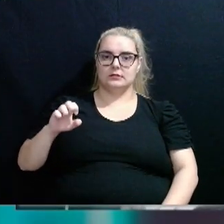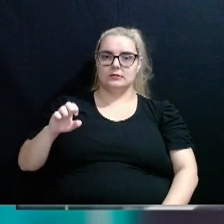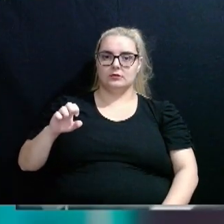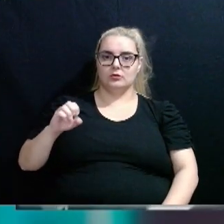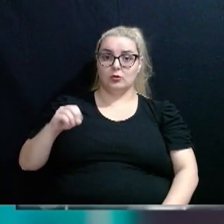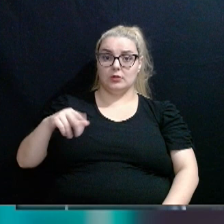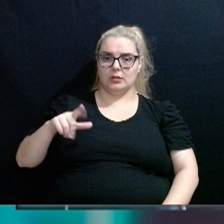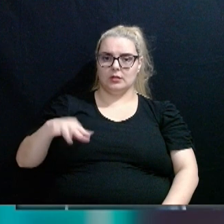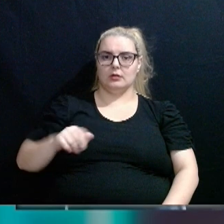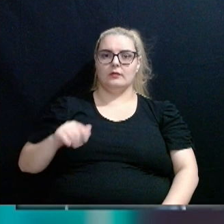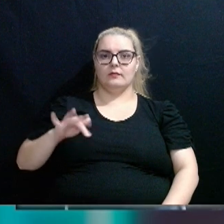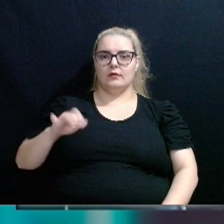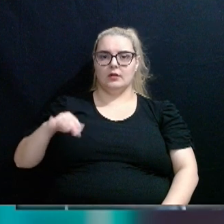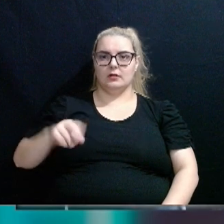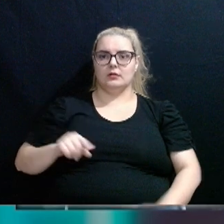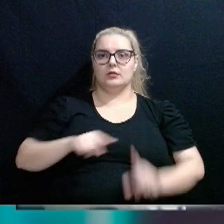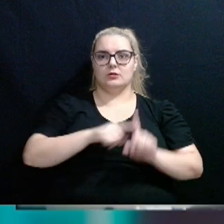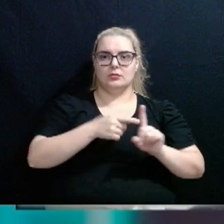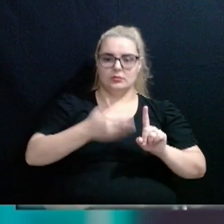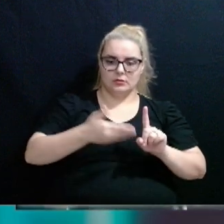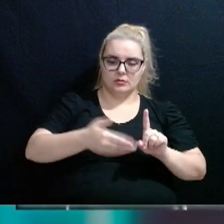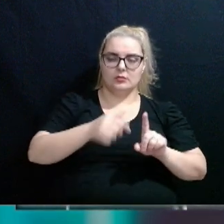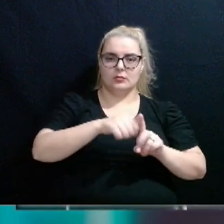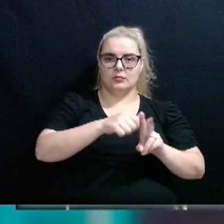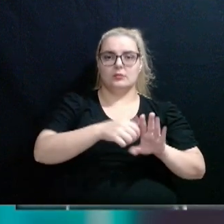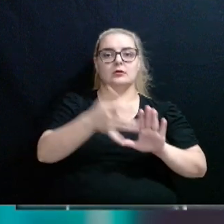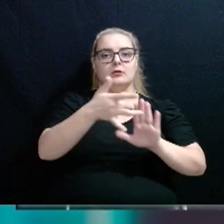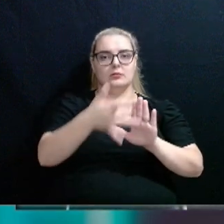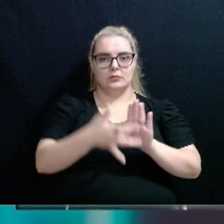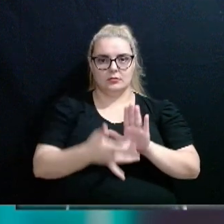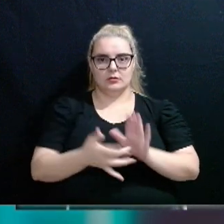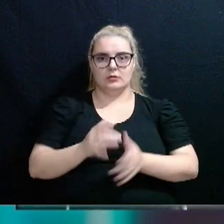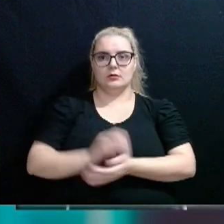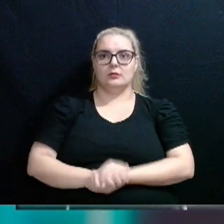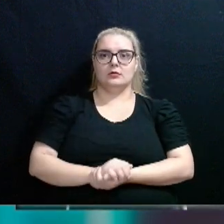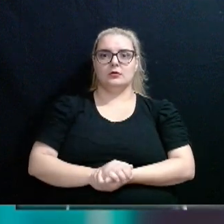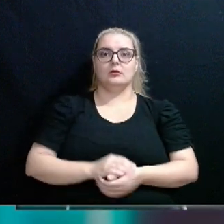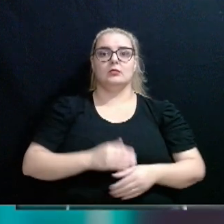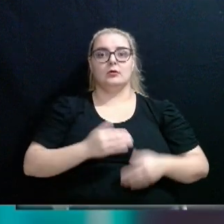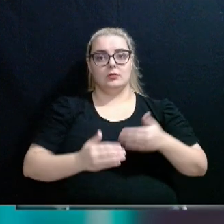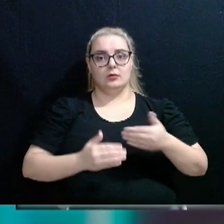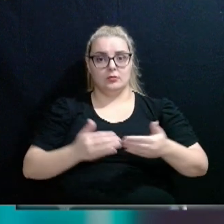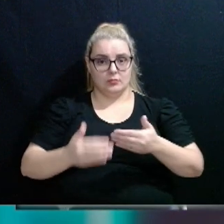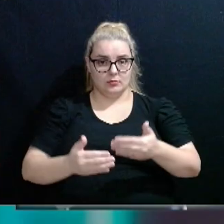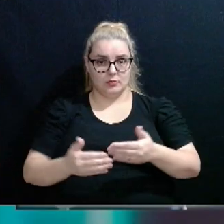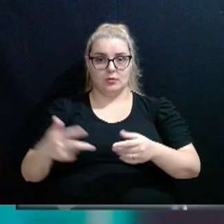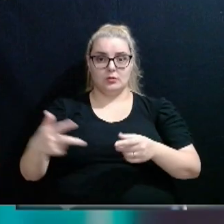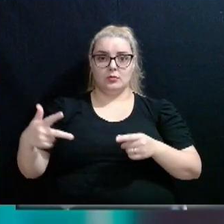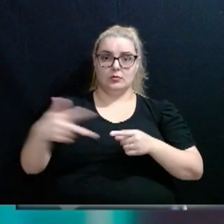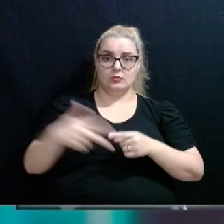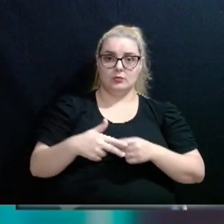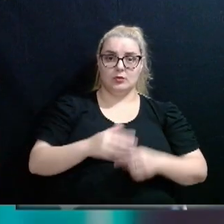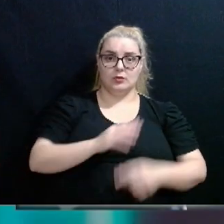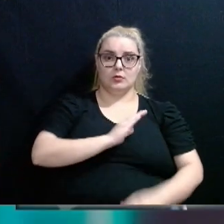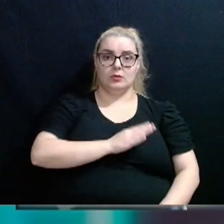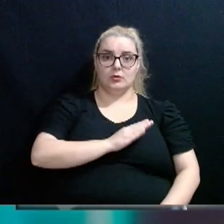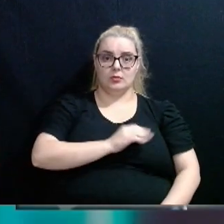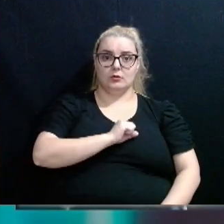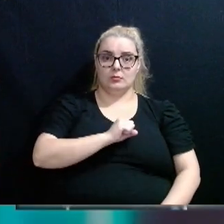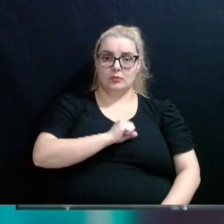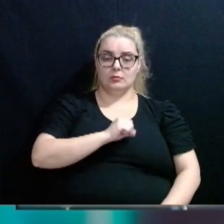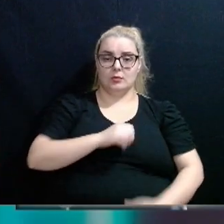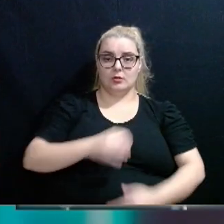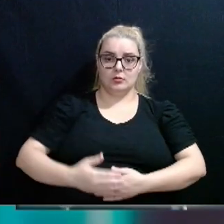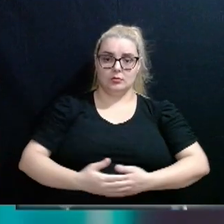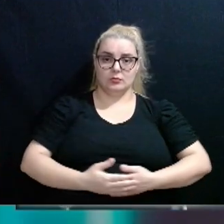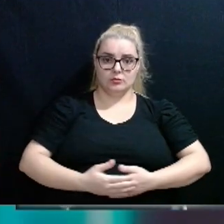gestação avançada, esteve em pauta. O procedimento, que interrompe os batimentos cardíacos do feto, foi alvo de